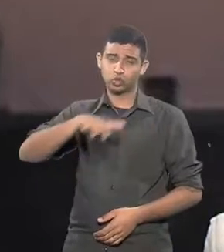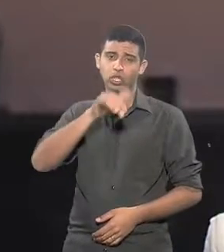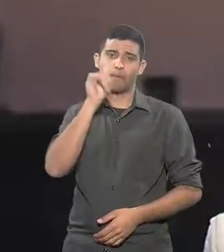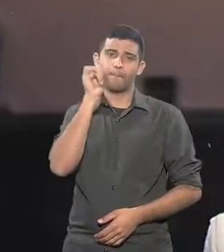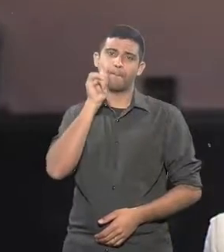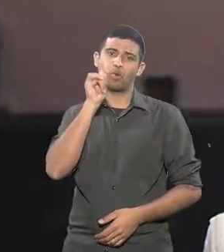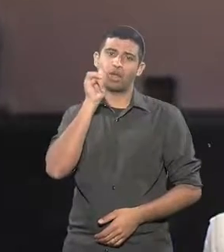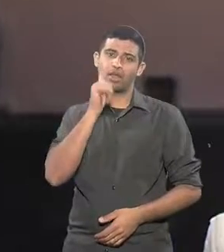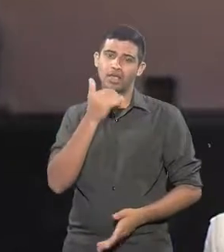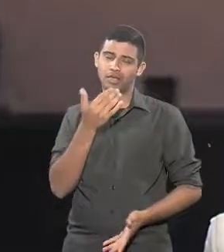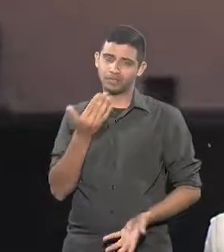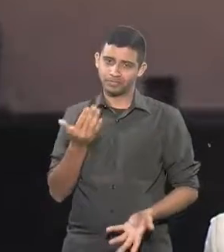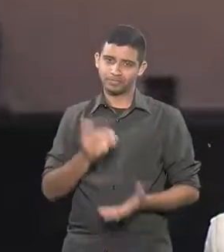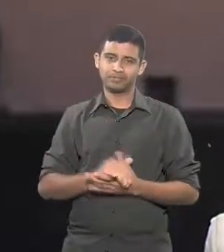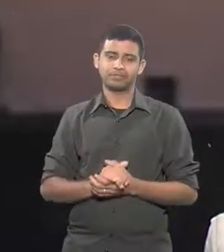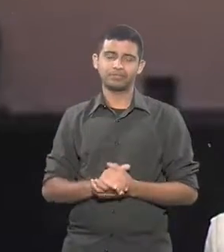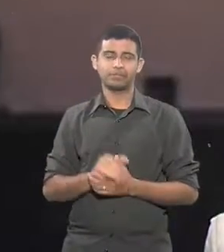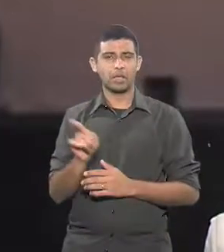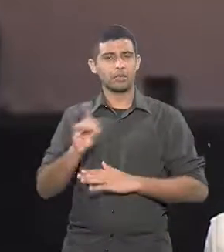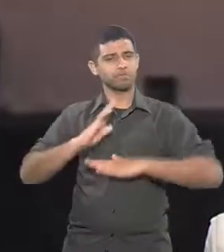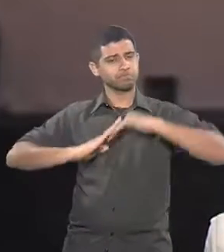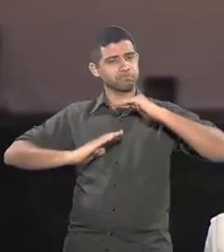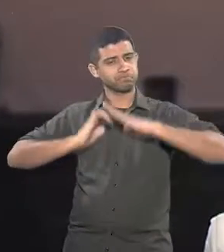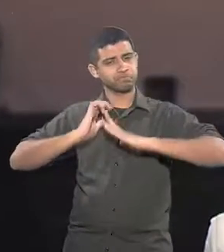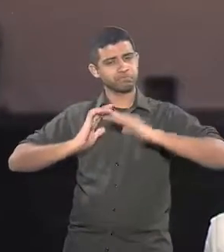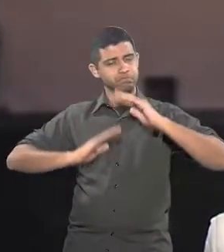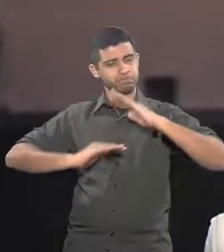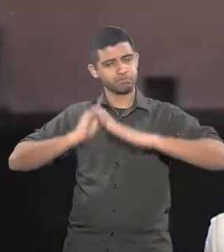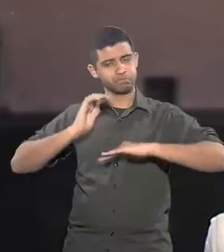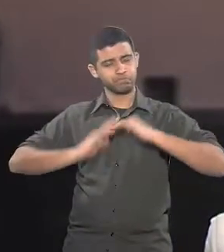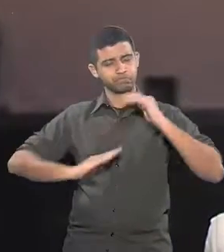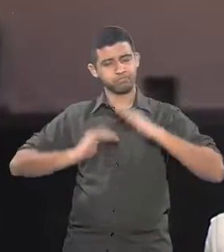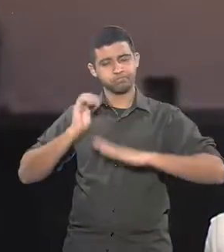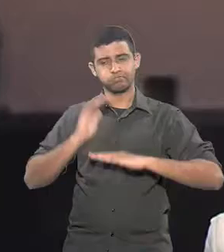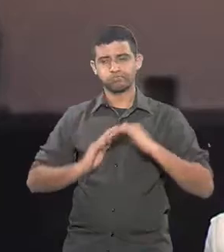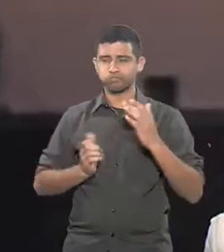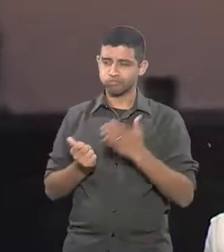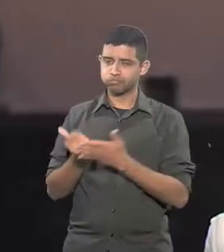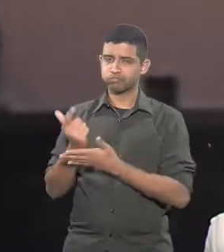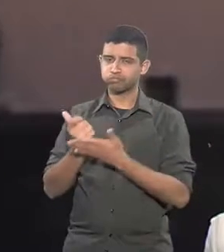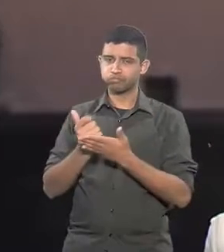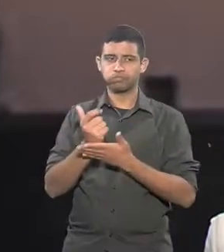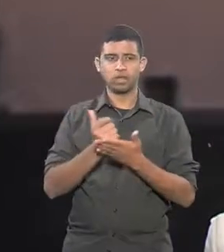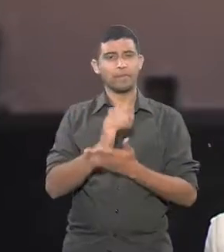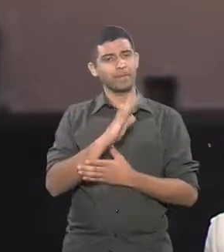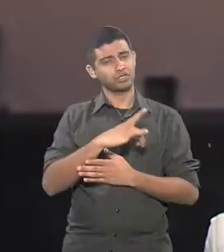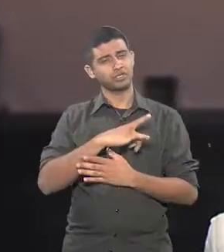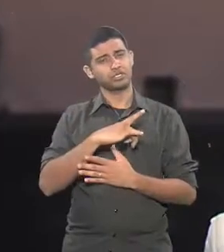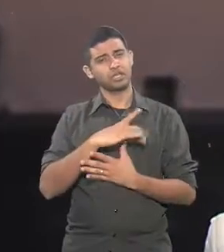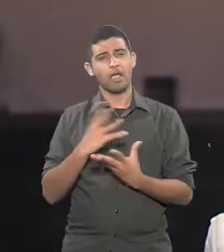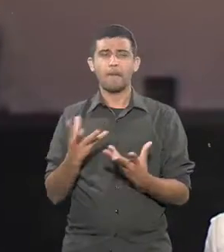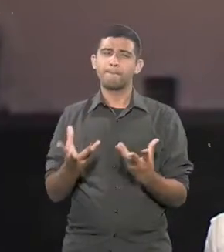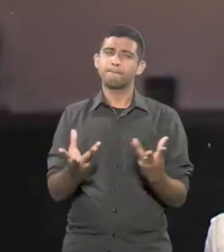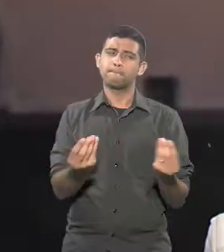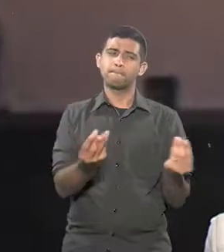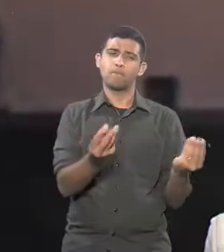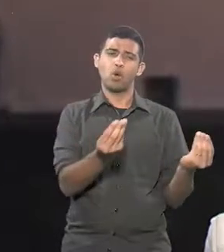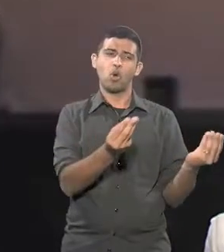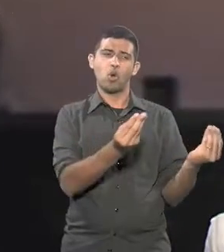uma coordenação, né, sobre essa parte, né? Mas também existem muitos